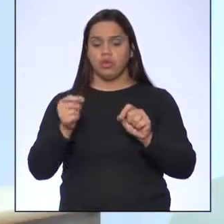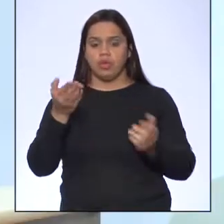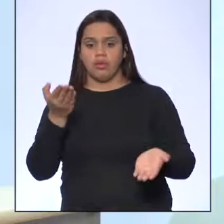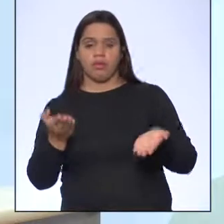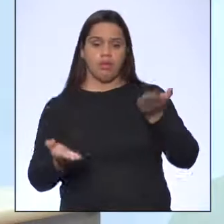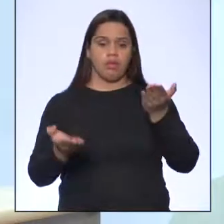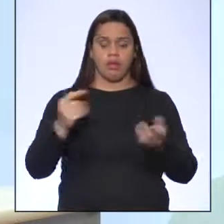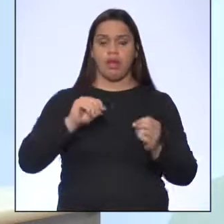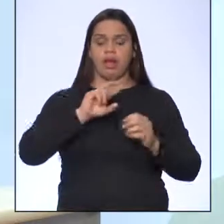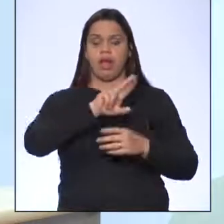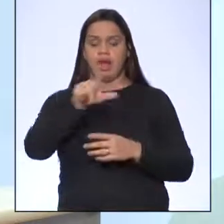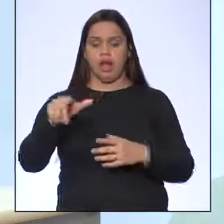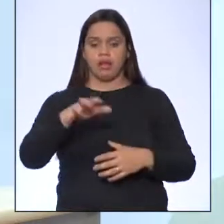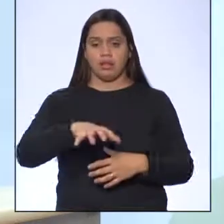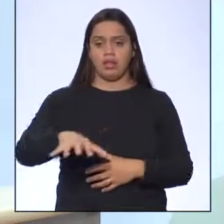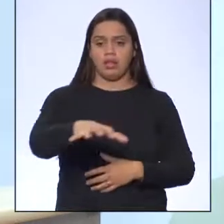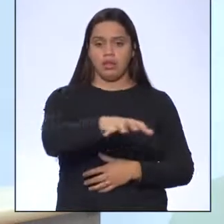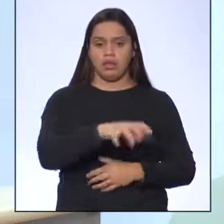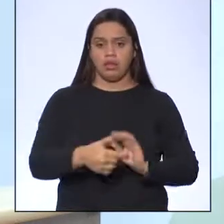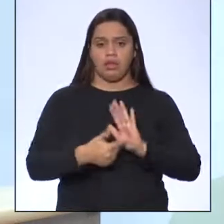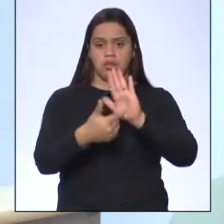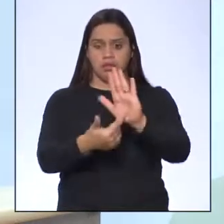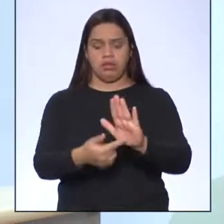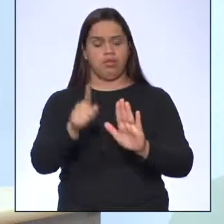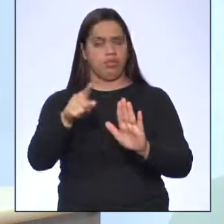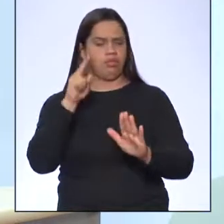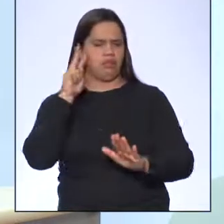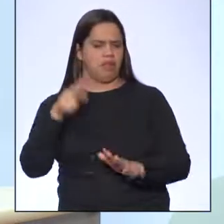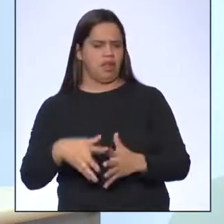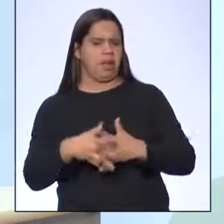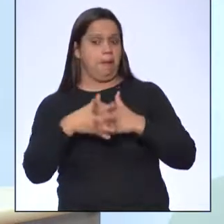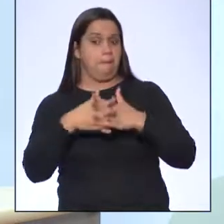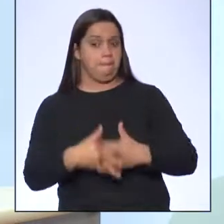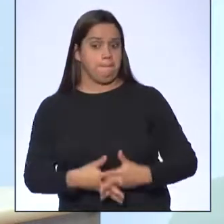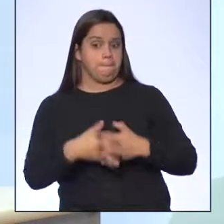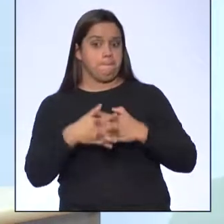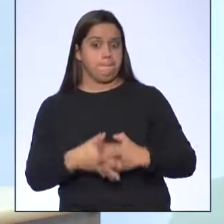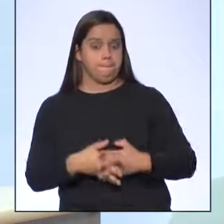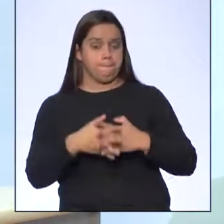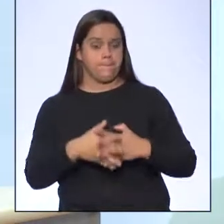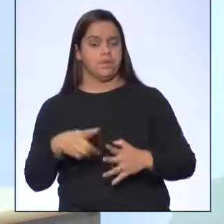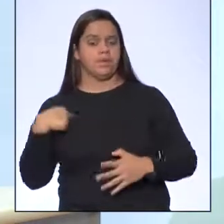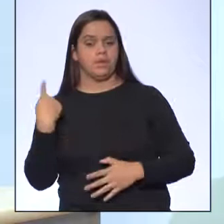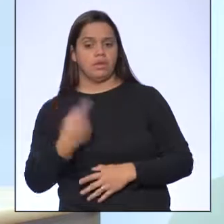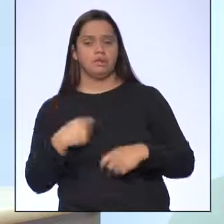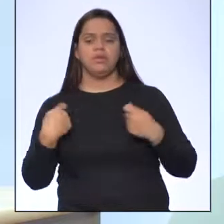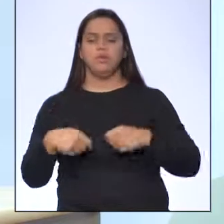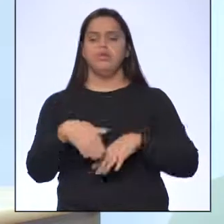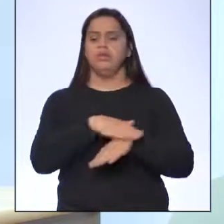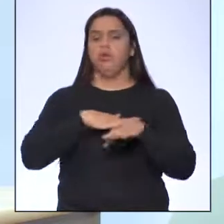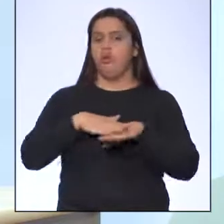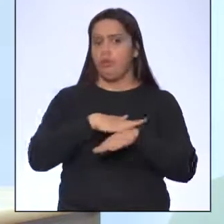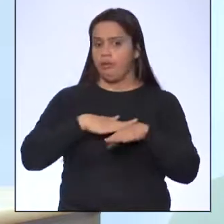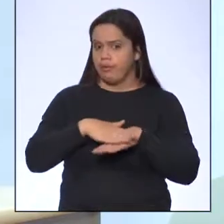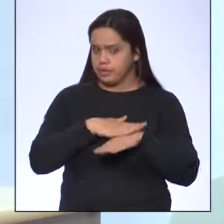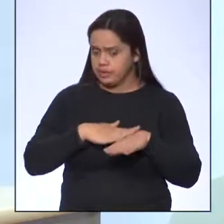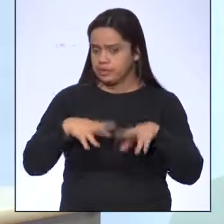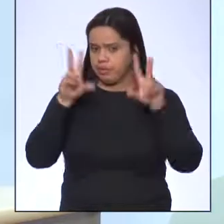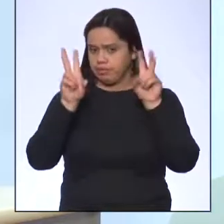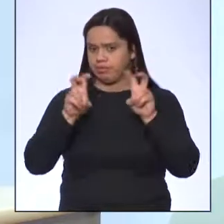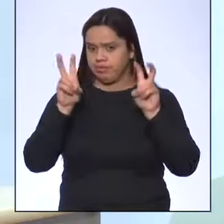representam. Então, é um pouco complexo, né? Então, acho que a gente precisa ainda conversar bastante sobre